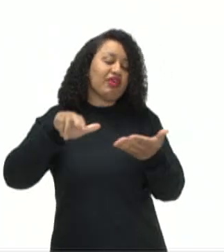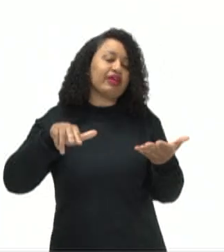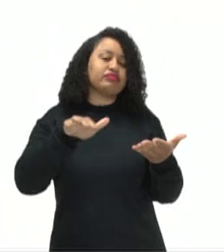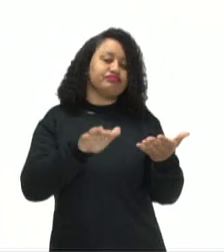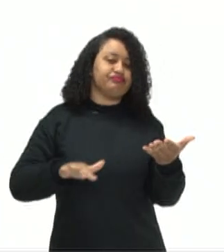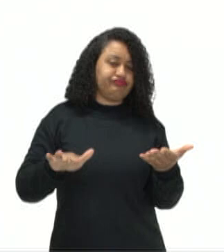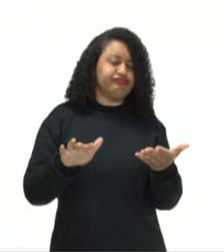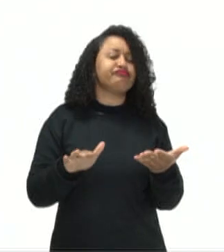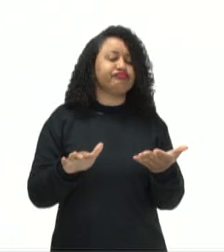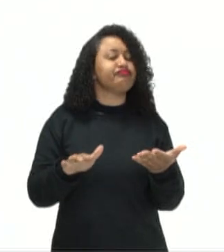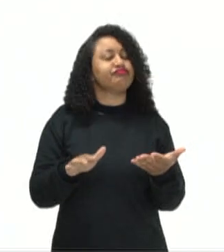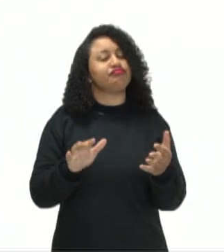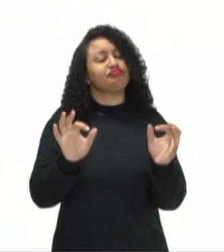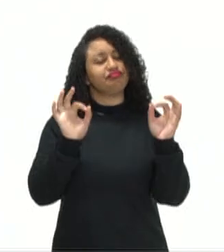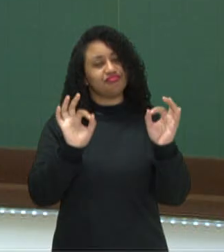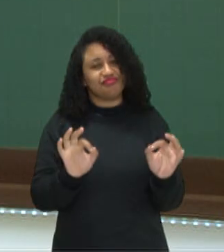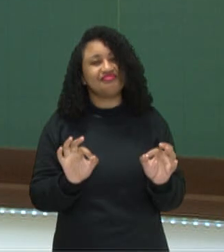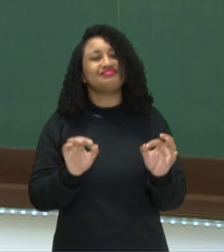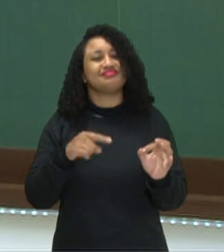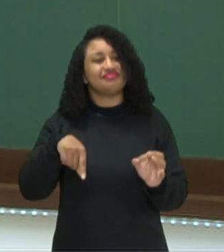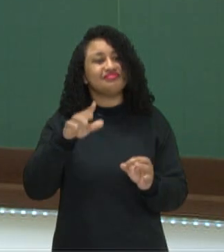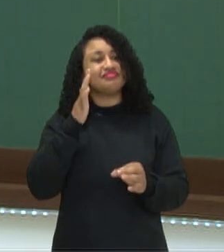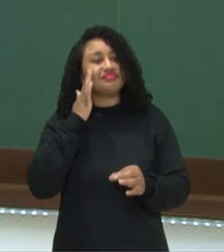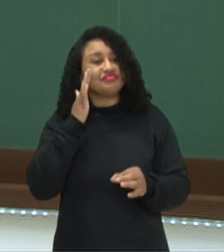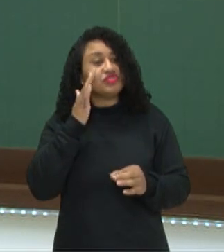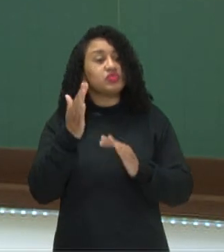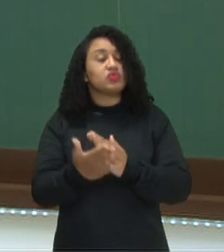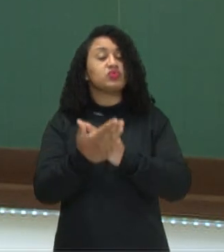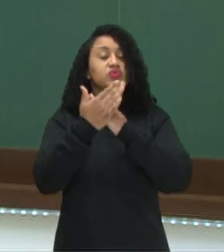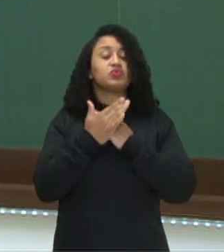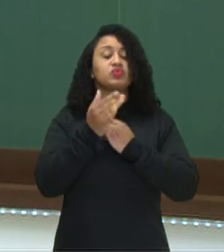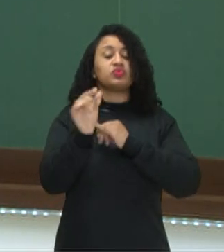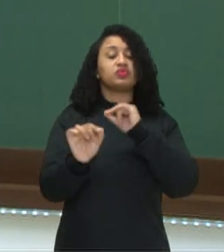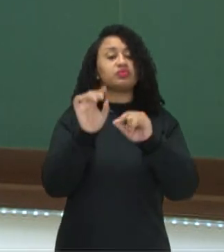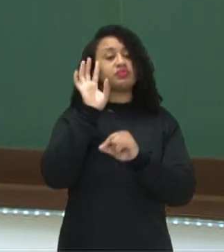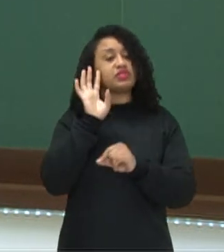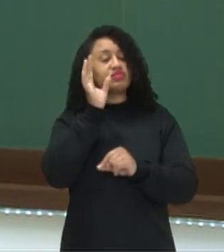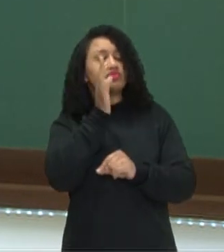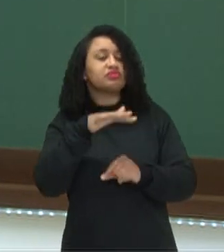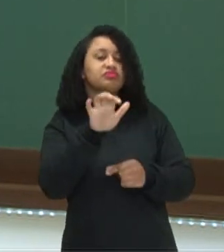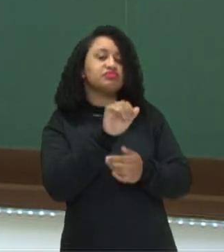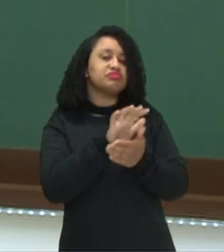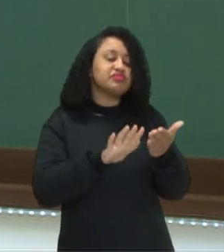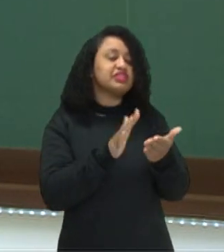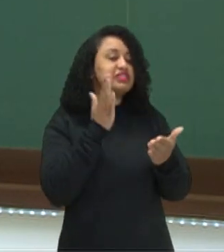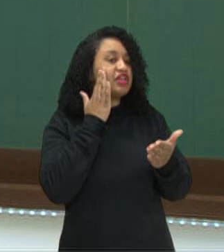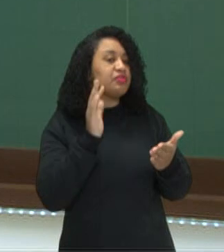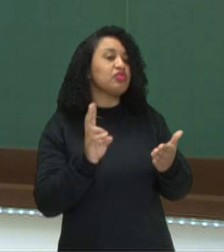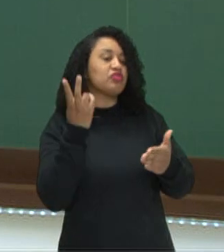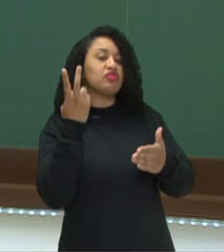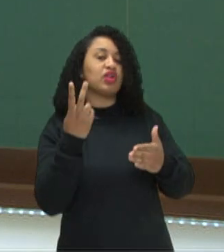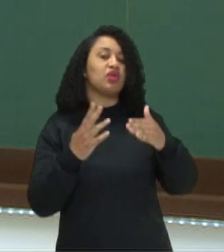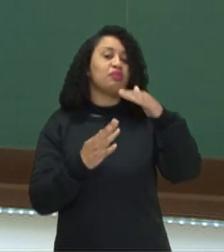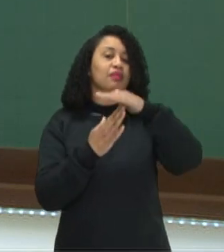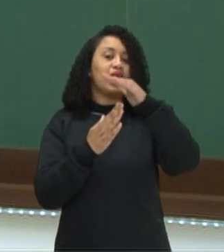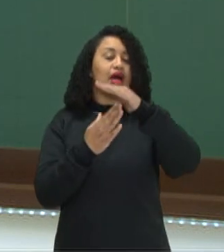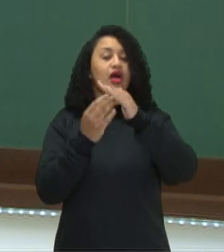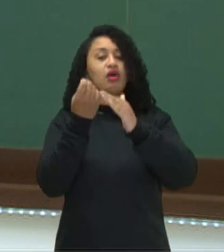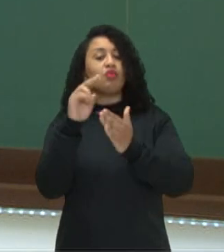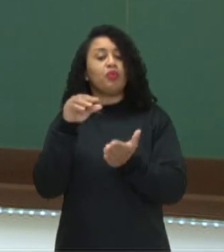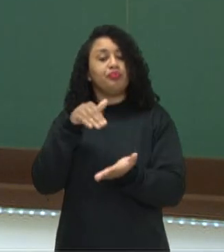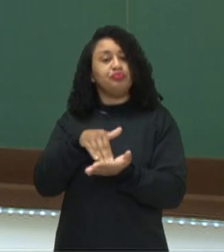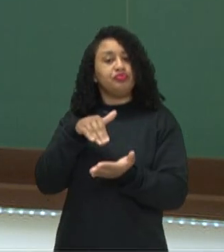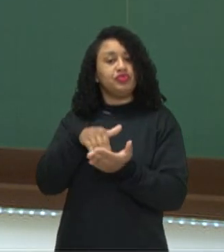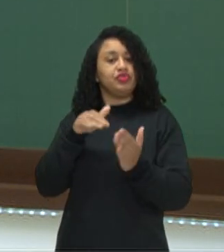problemas? Com certeza, né? Nos ajuda muito na resolução de problemas conhecer o valor de máximo ou de mínimo de uma